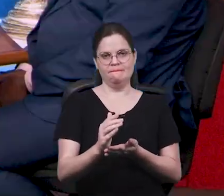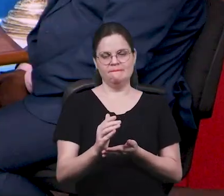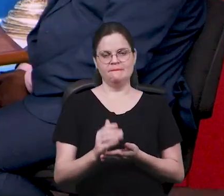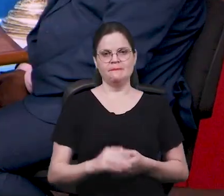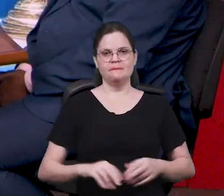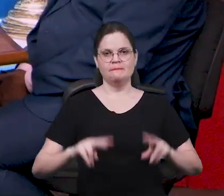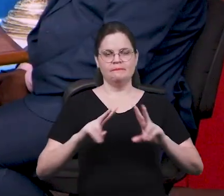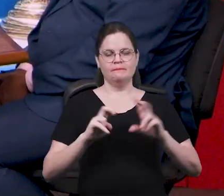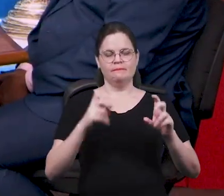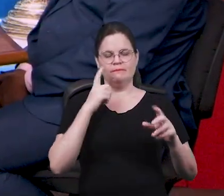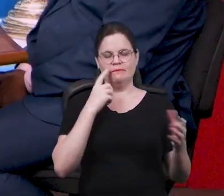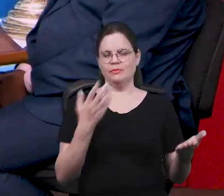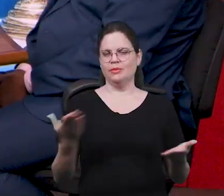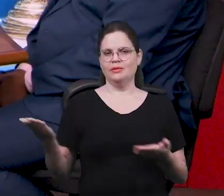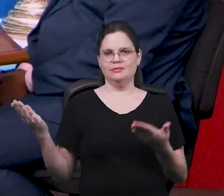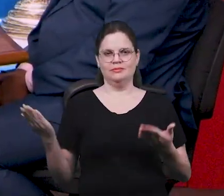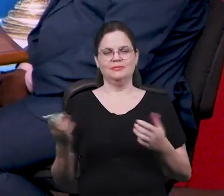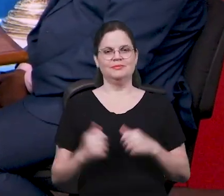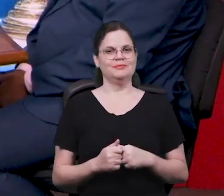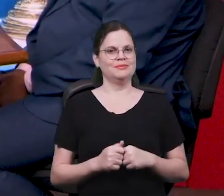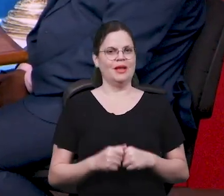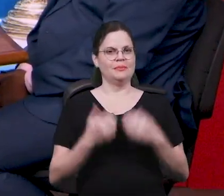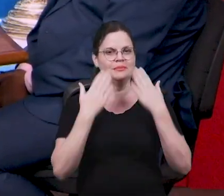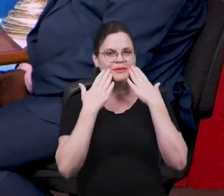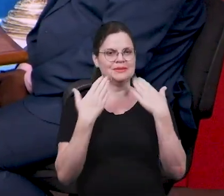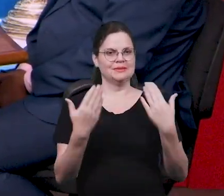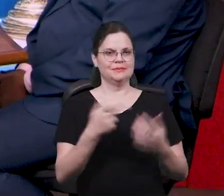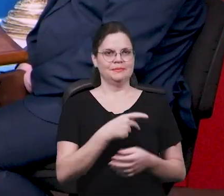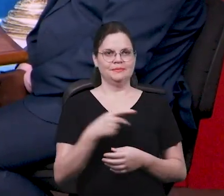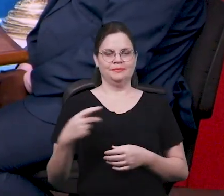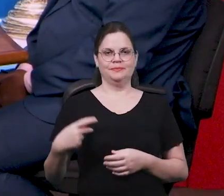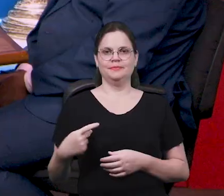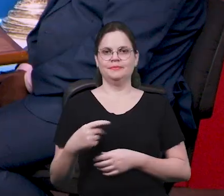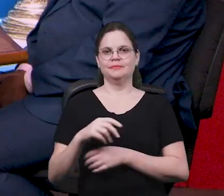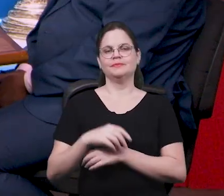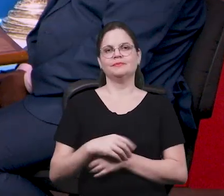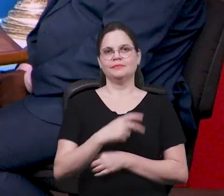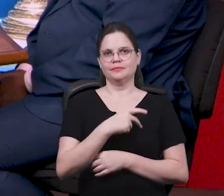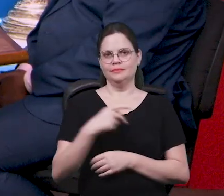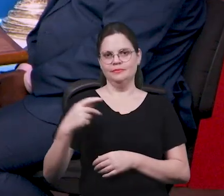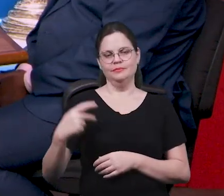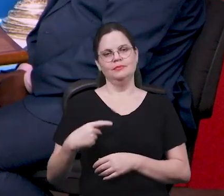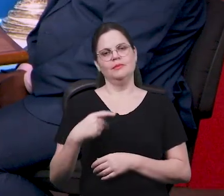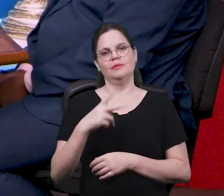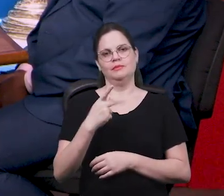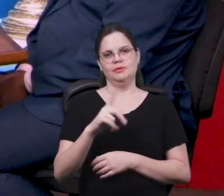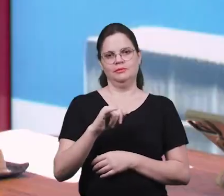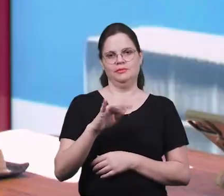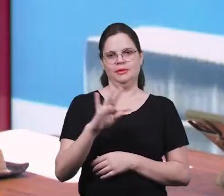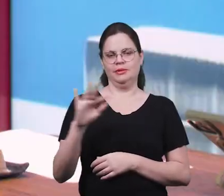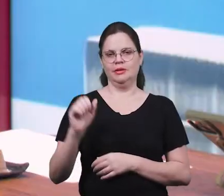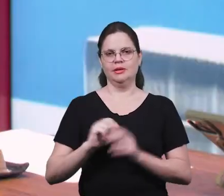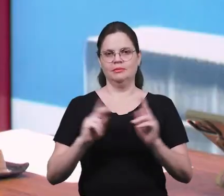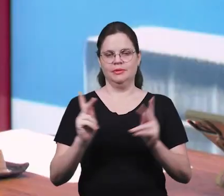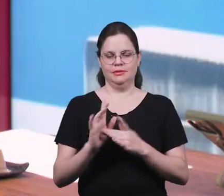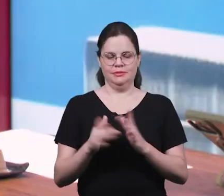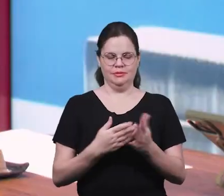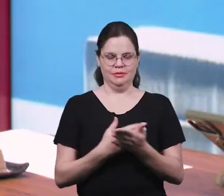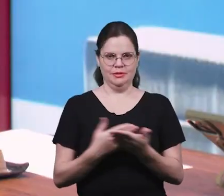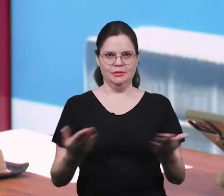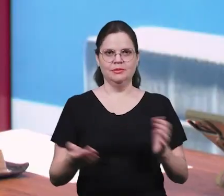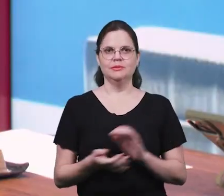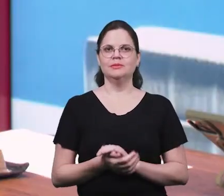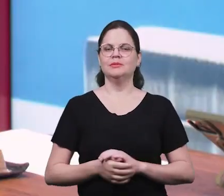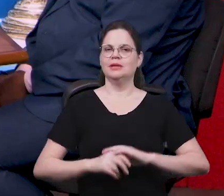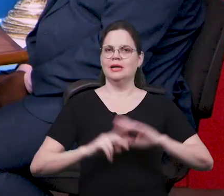cheia, apresentar aqui os companheiros que estão conosco. Temos aqui o pastor Luiz Fernando, que está conosco. Paz do Senhor, pastor Luiz Fernando. Paz do Senhor, pastor Gilson. Paz do